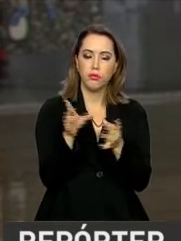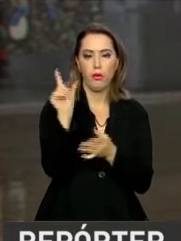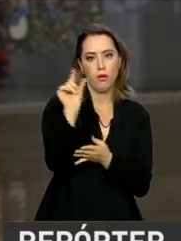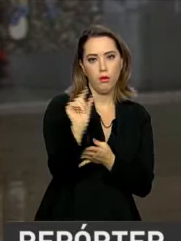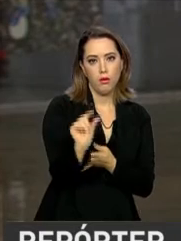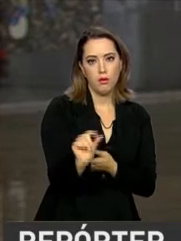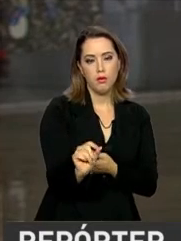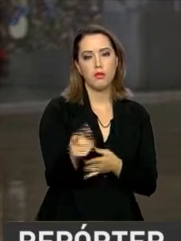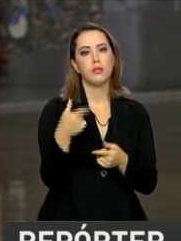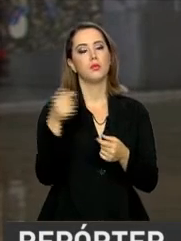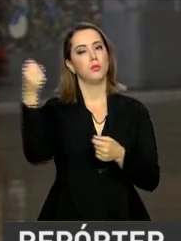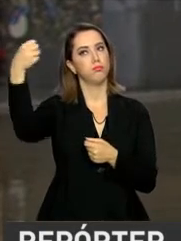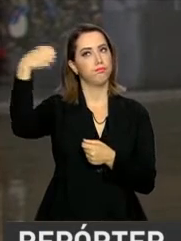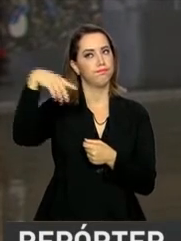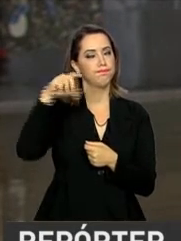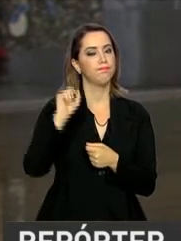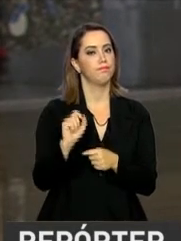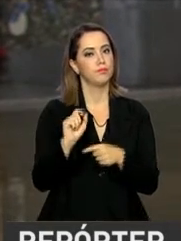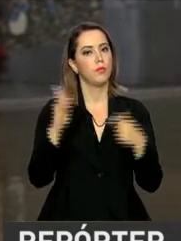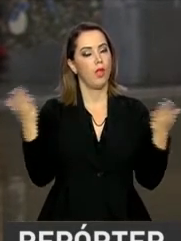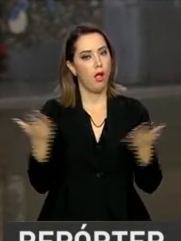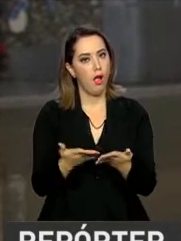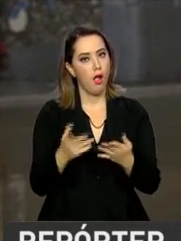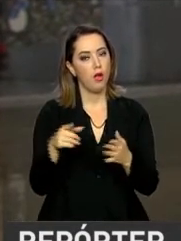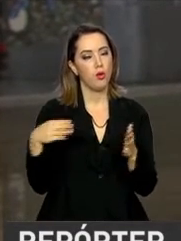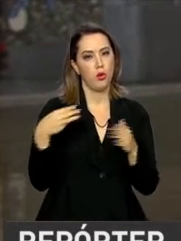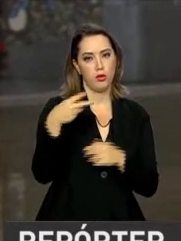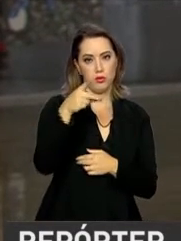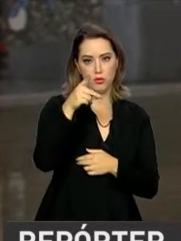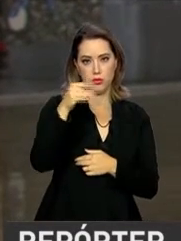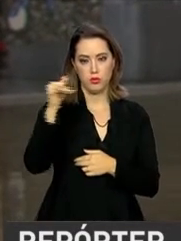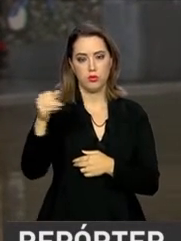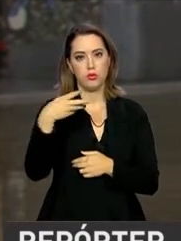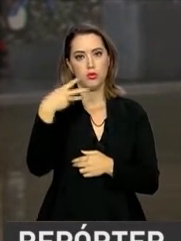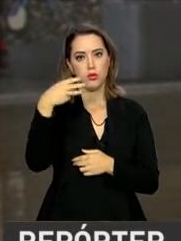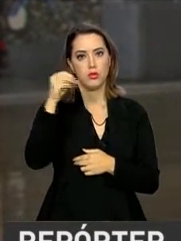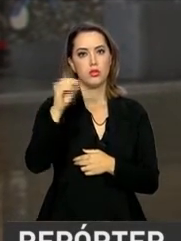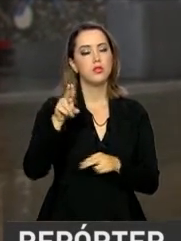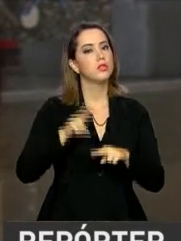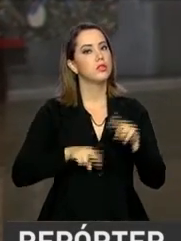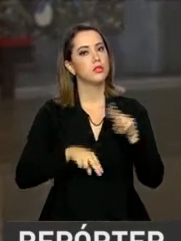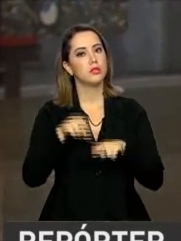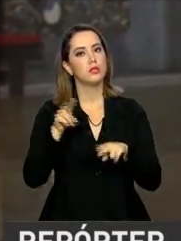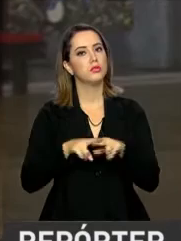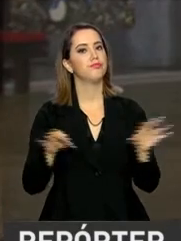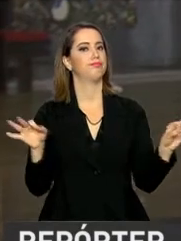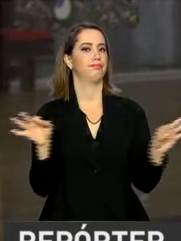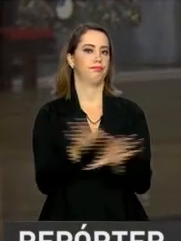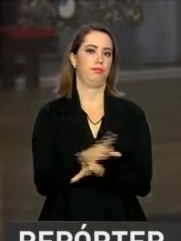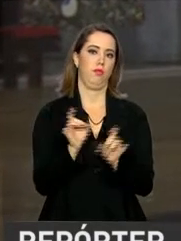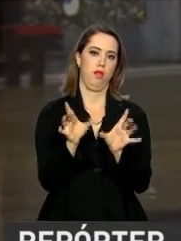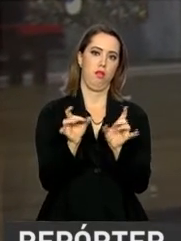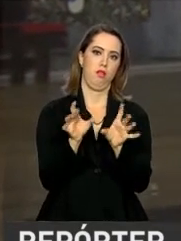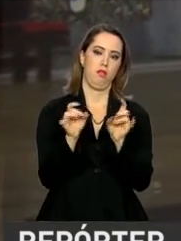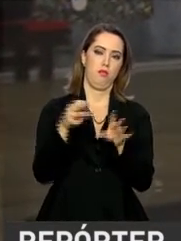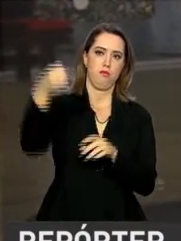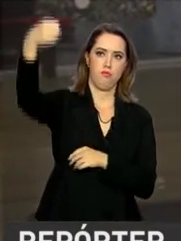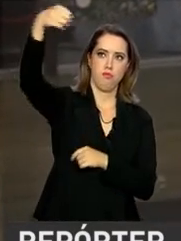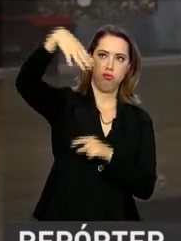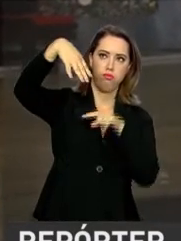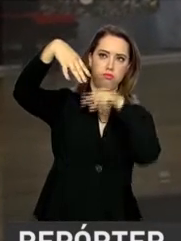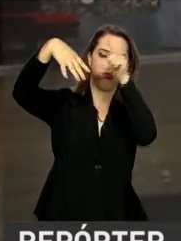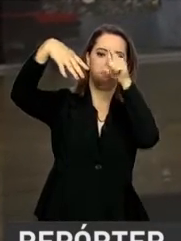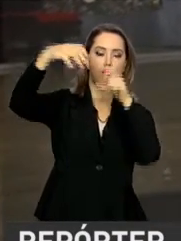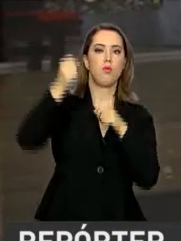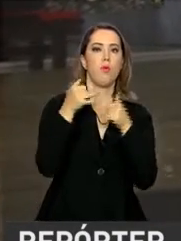aos poucos e agora a partir do dia 30 de junho elas deixaram de ser comercializadas e